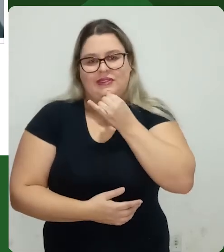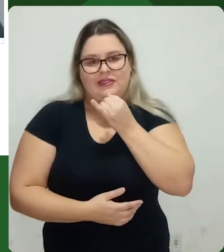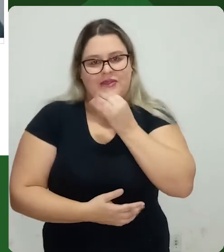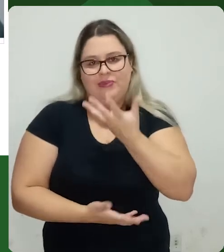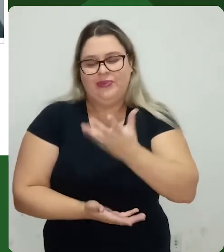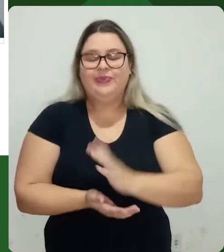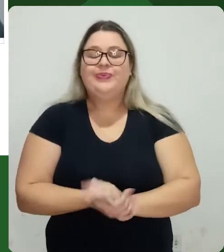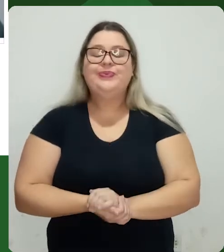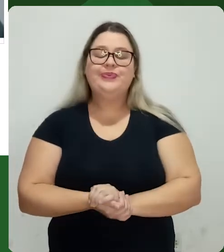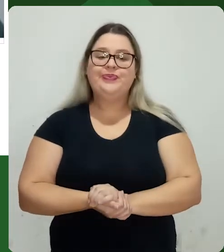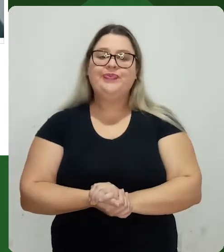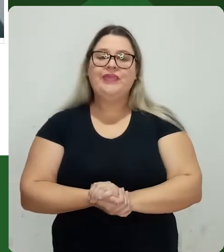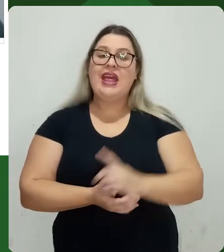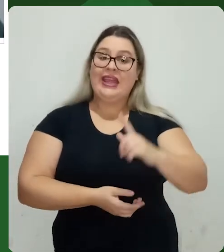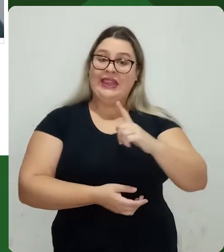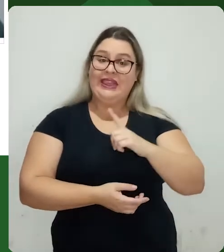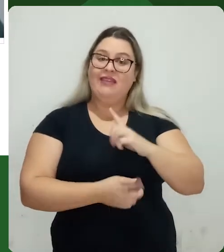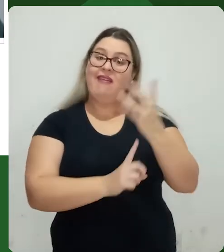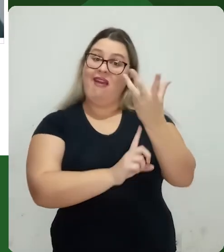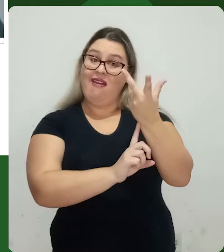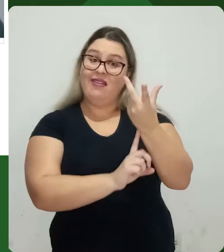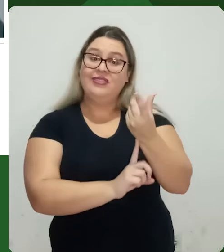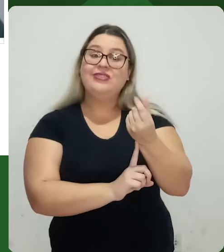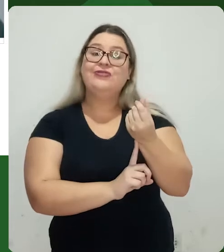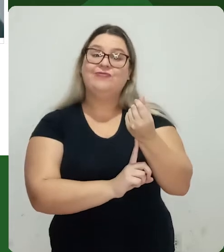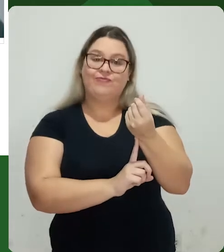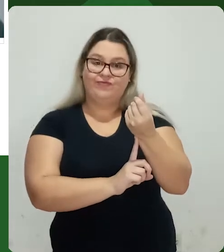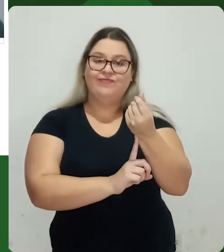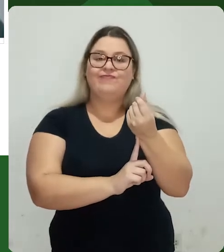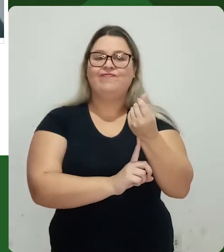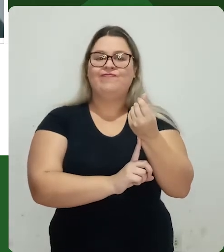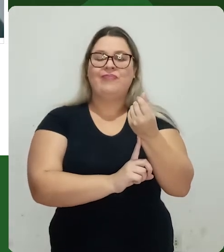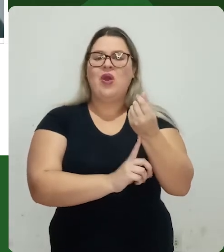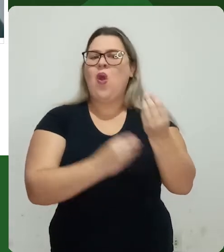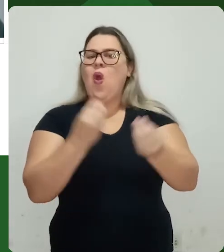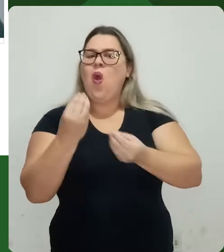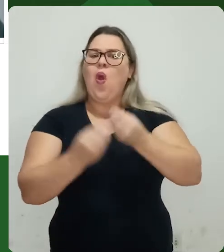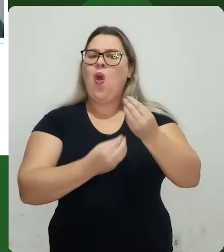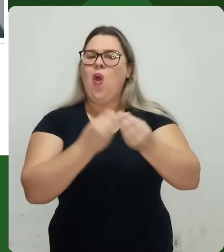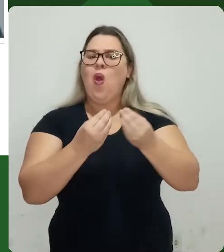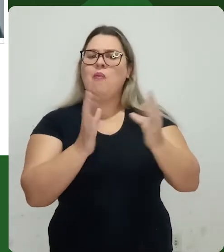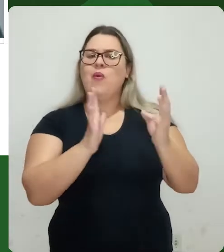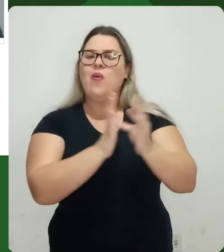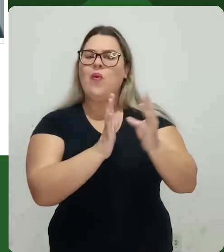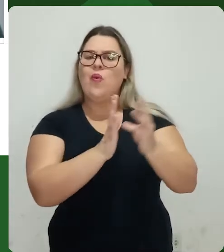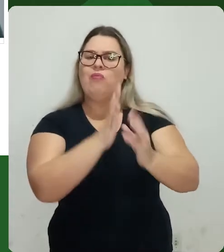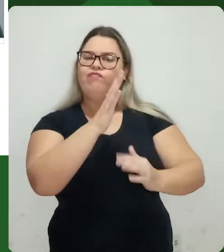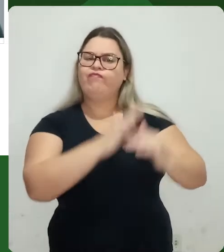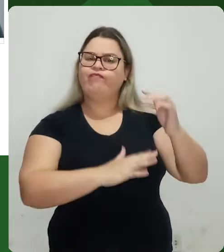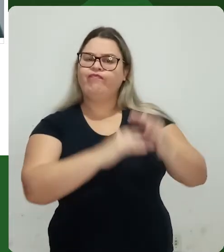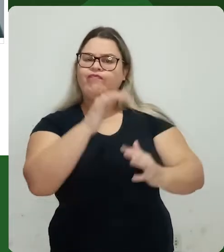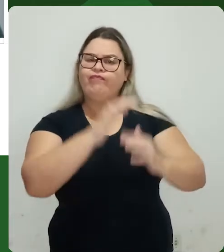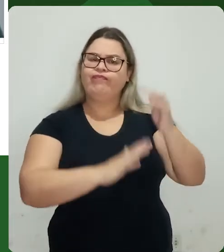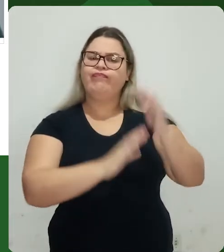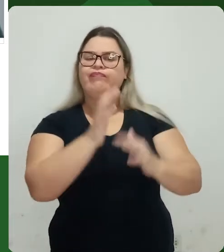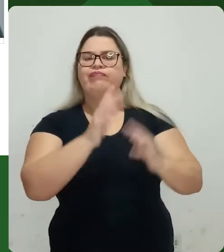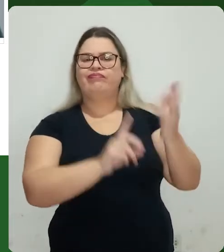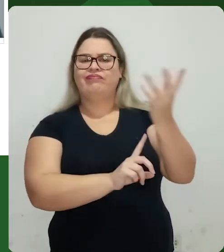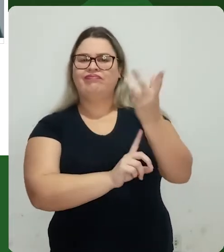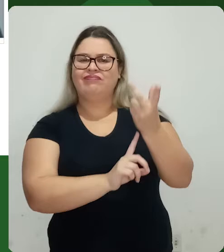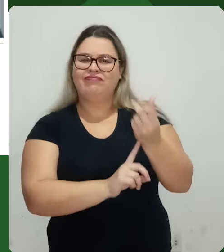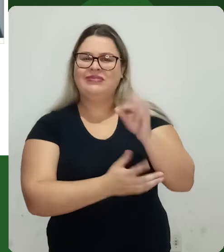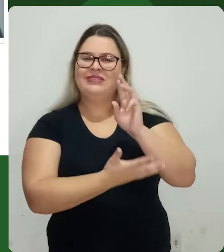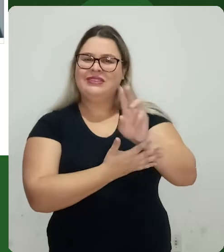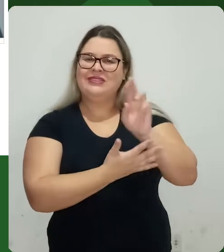tem um caráter, por exemplo, religioso, né? Nós temos a arte, tá? Que é como é que eles constroem